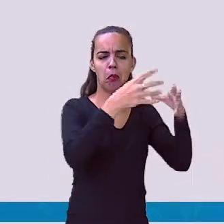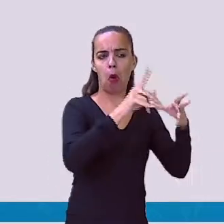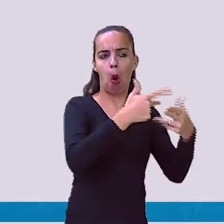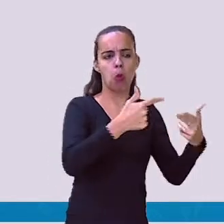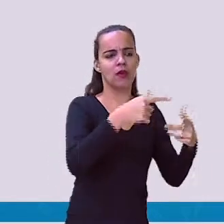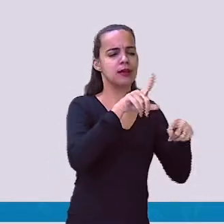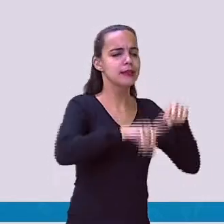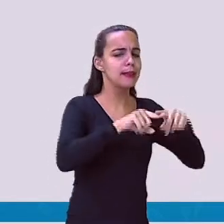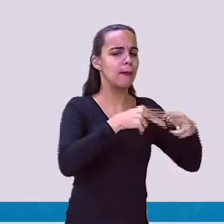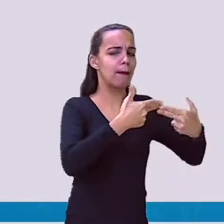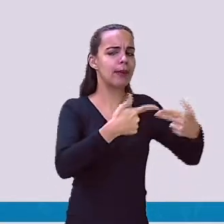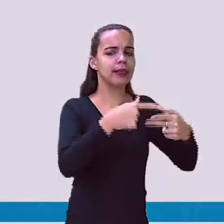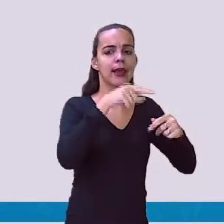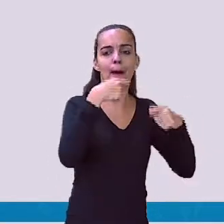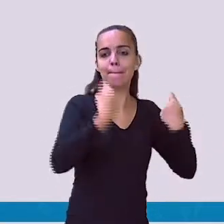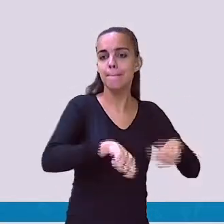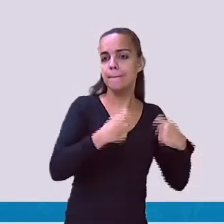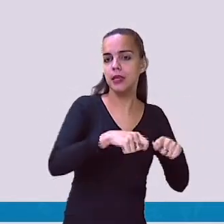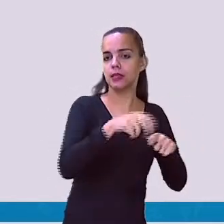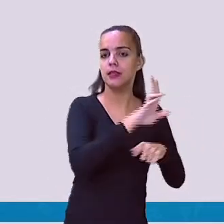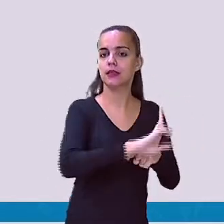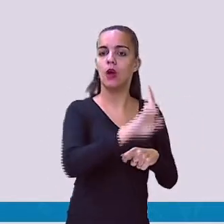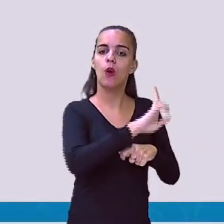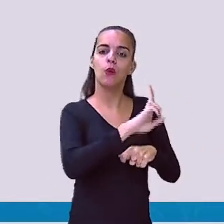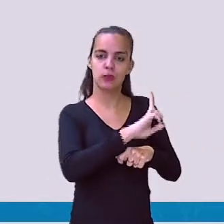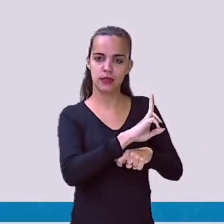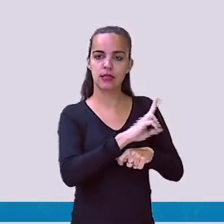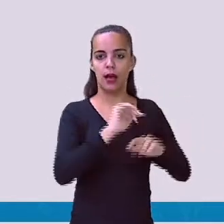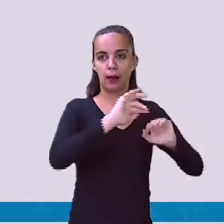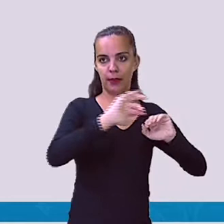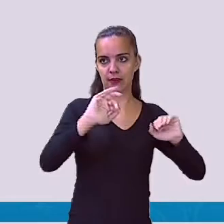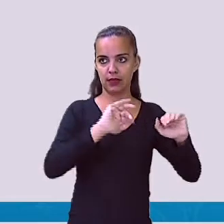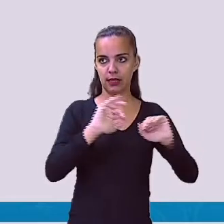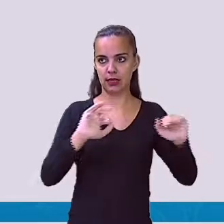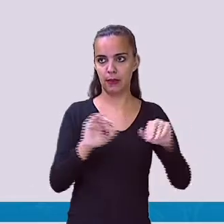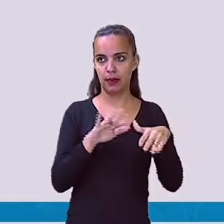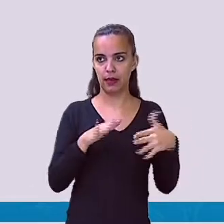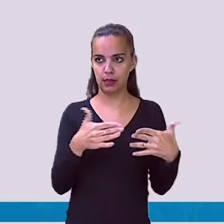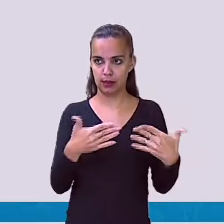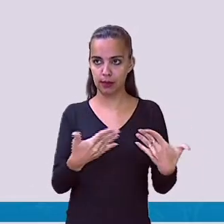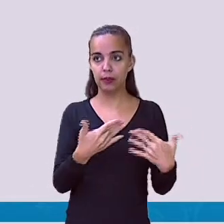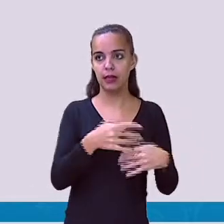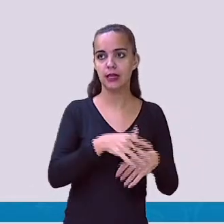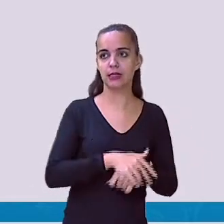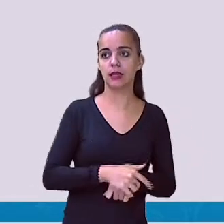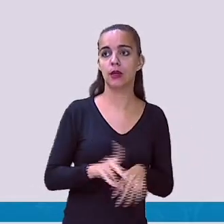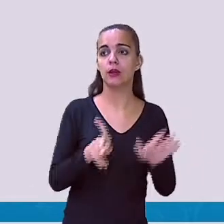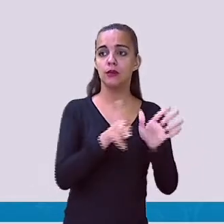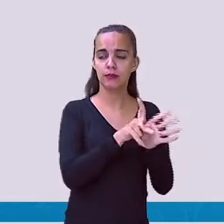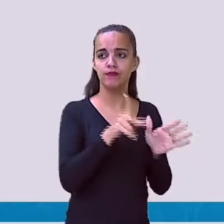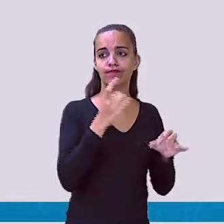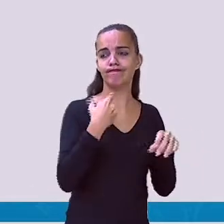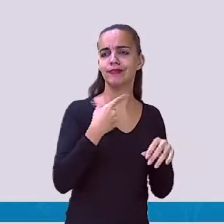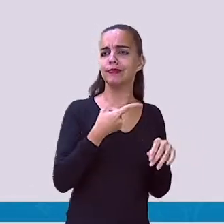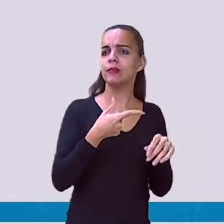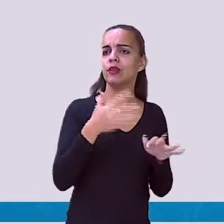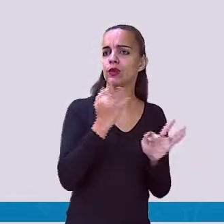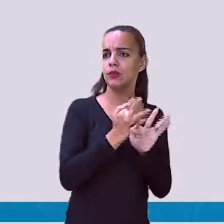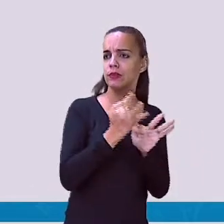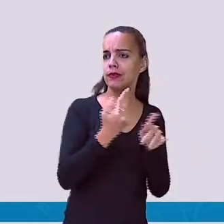utilizo sem ter que mudar de estado físico, mas por vezes também